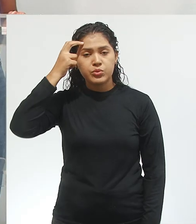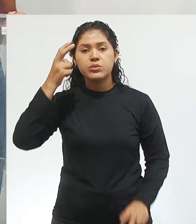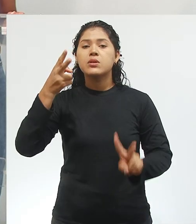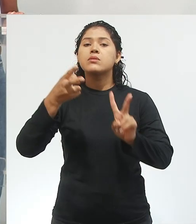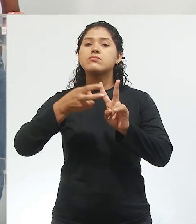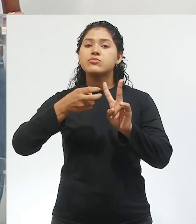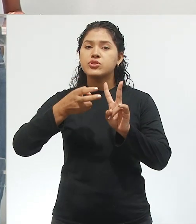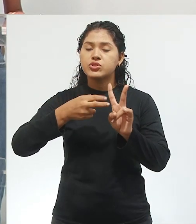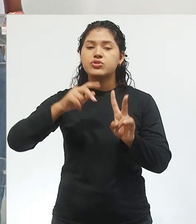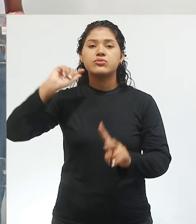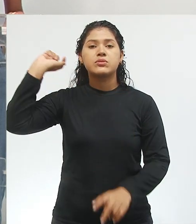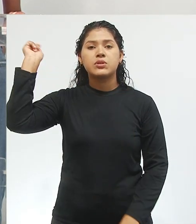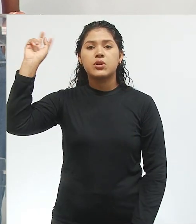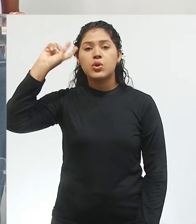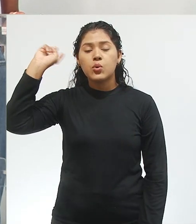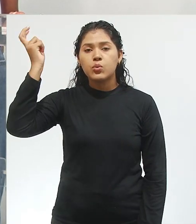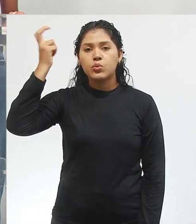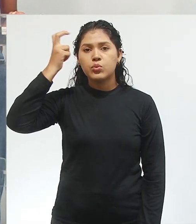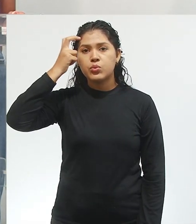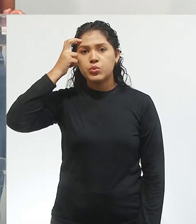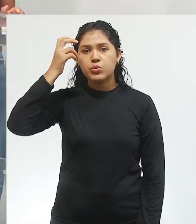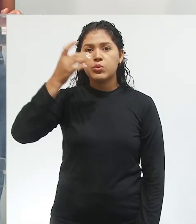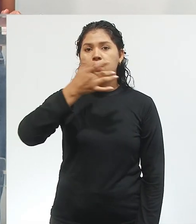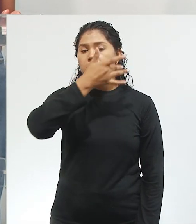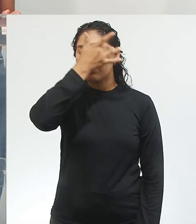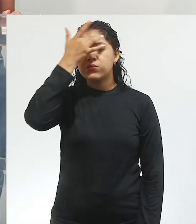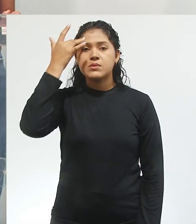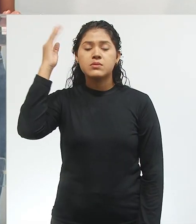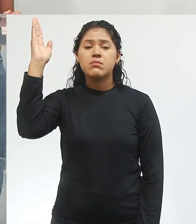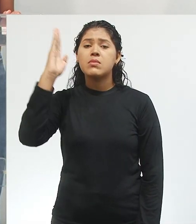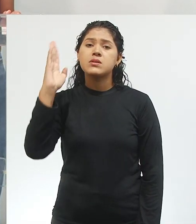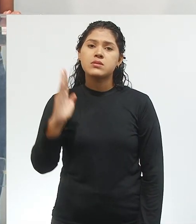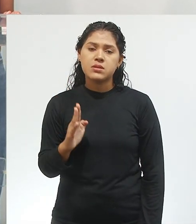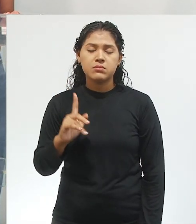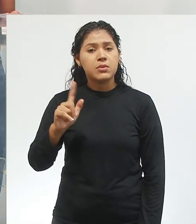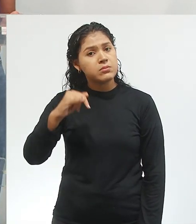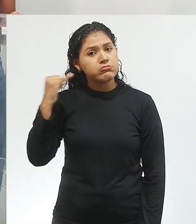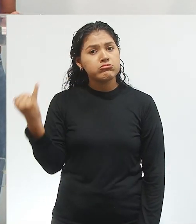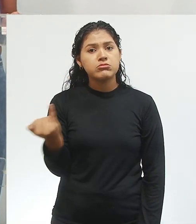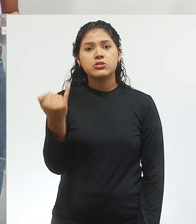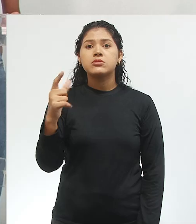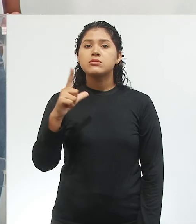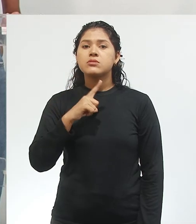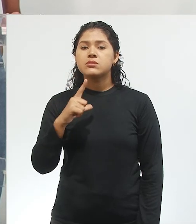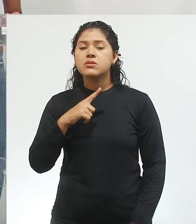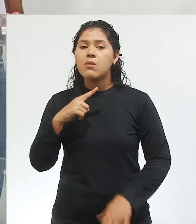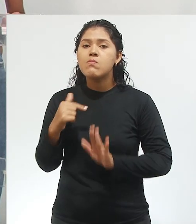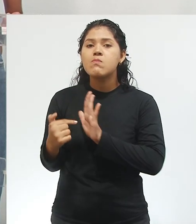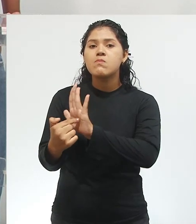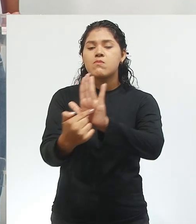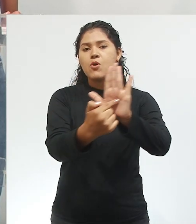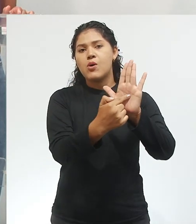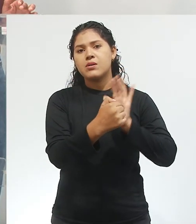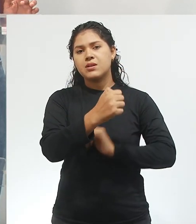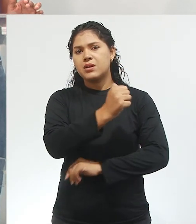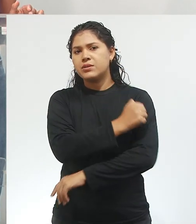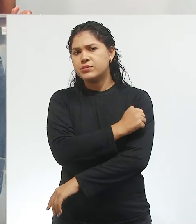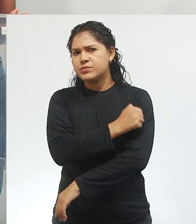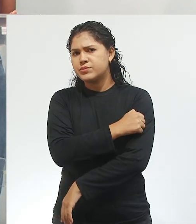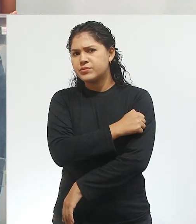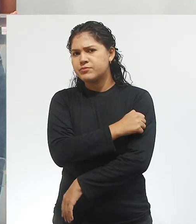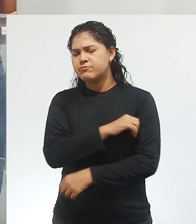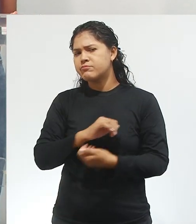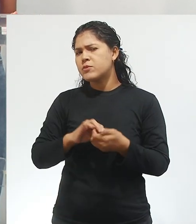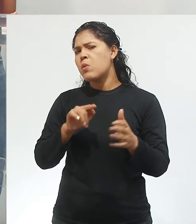espaços escolares. Então, de que forma os nossos professores eles estão se